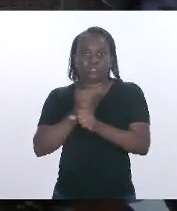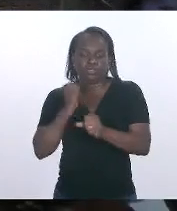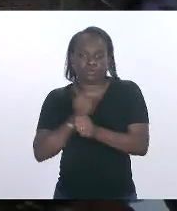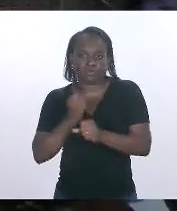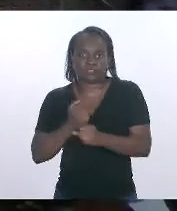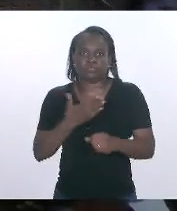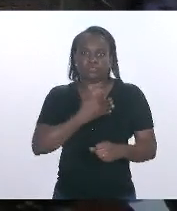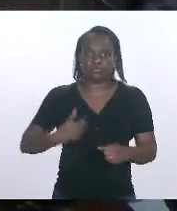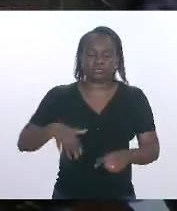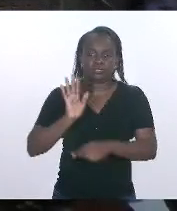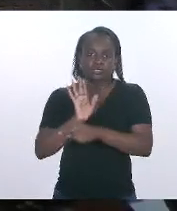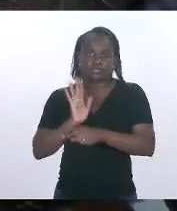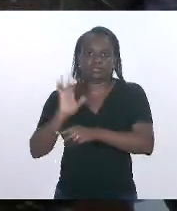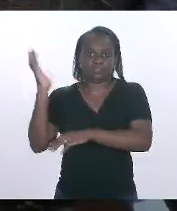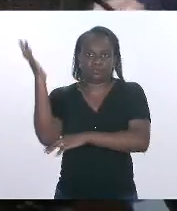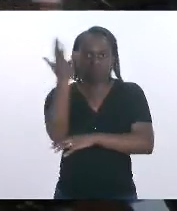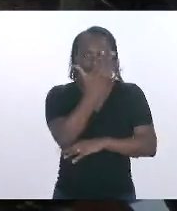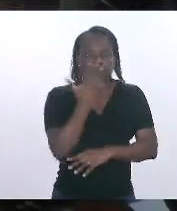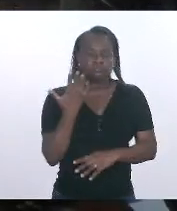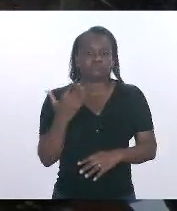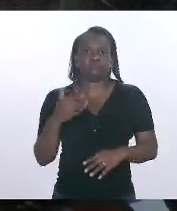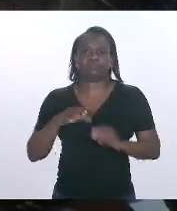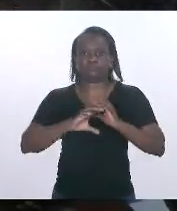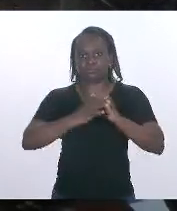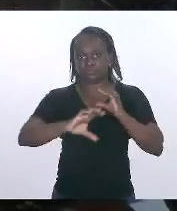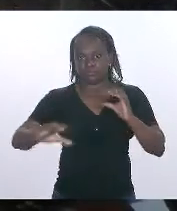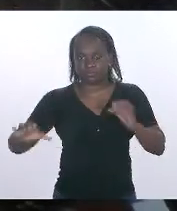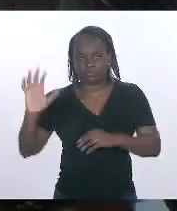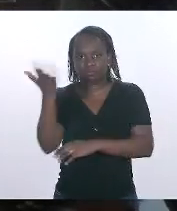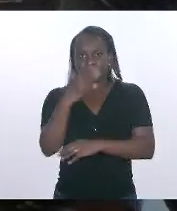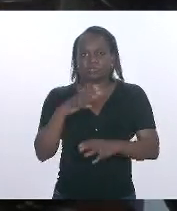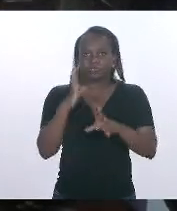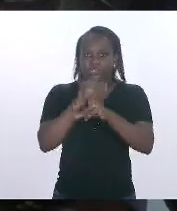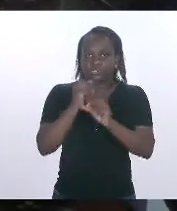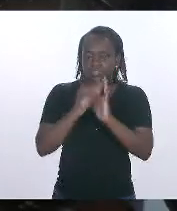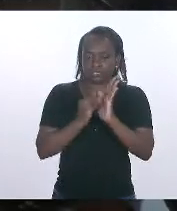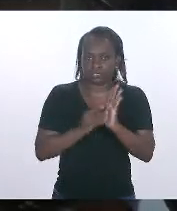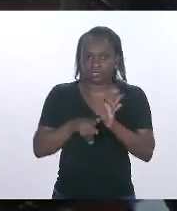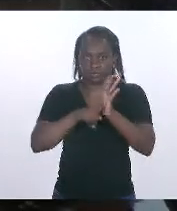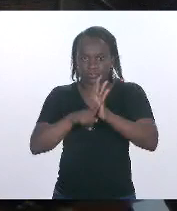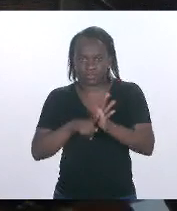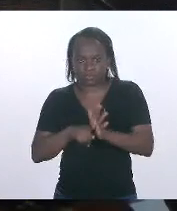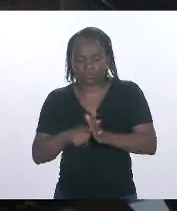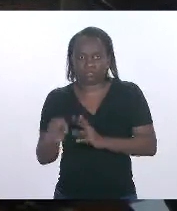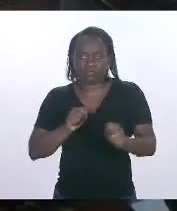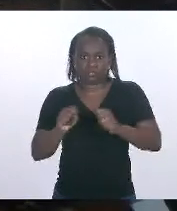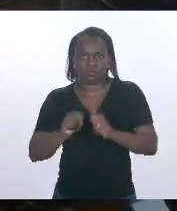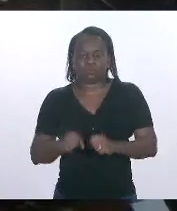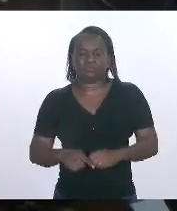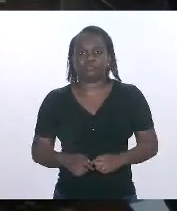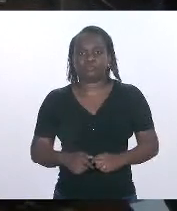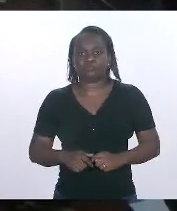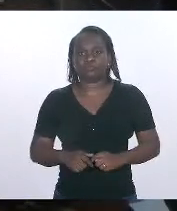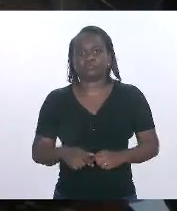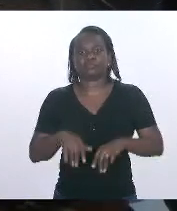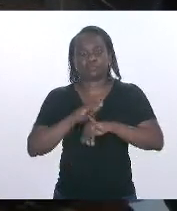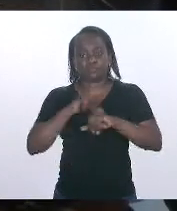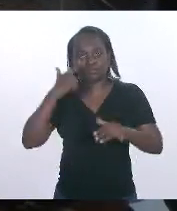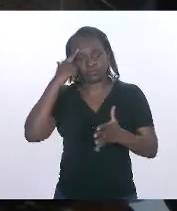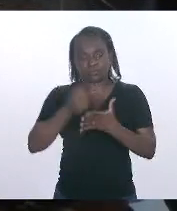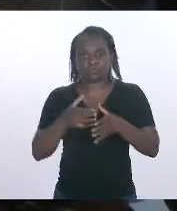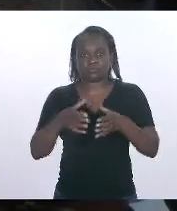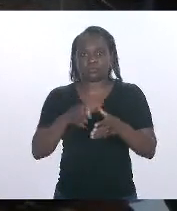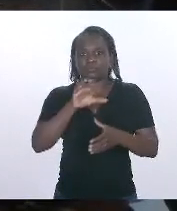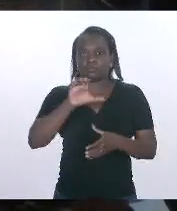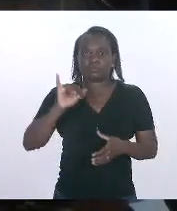de Defesa do Meio Ambiente, Saneamento Ambiental, de Orçamento, Fiscalização Financeira e Controle. Para emitir parecer pela Comissão